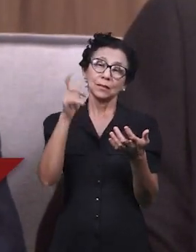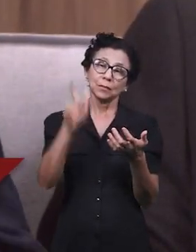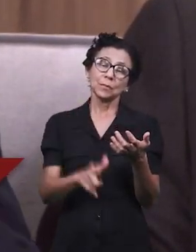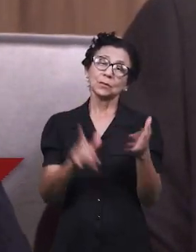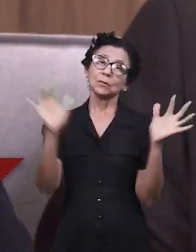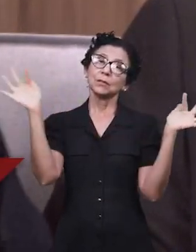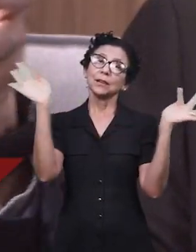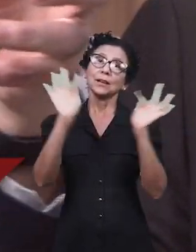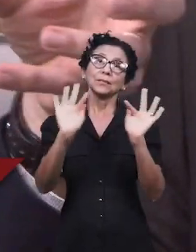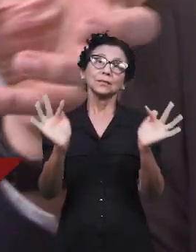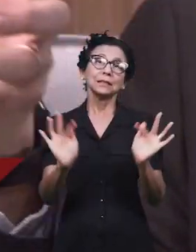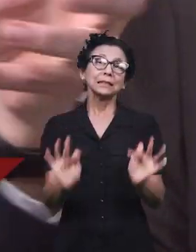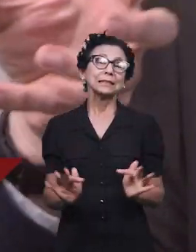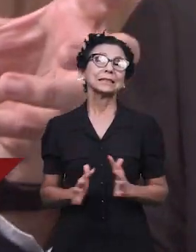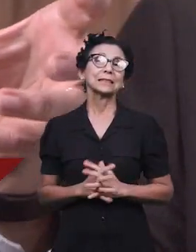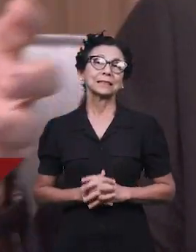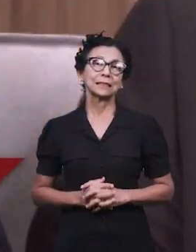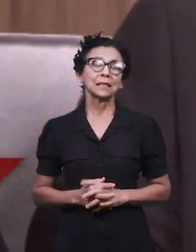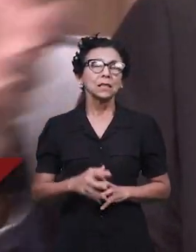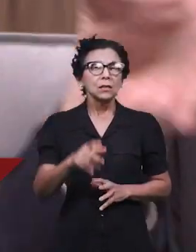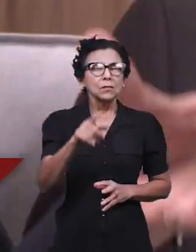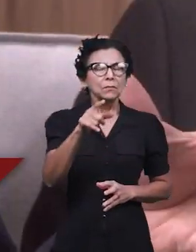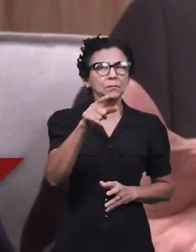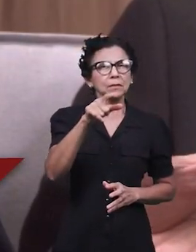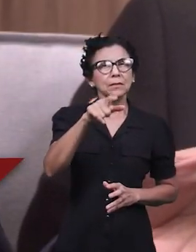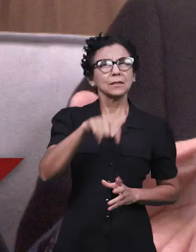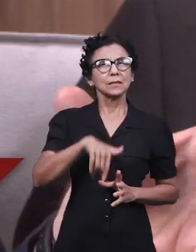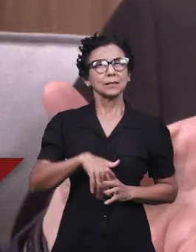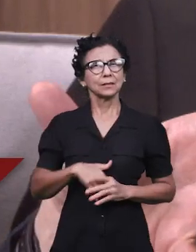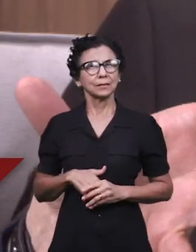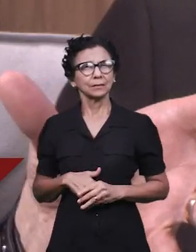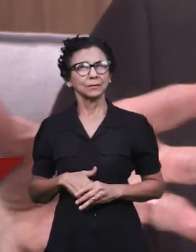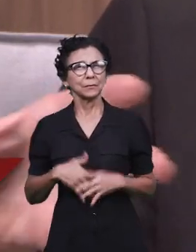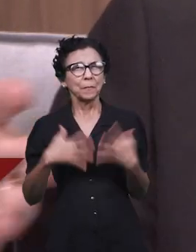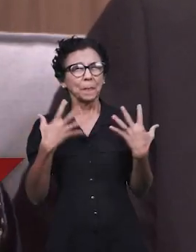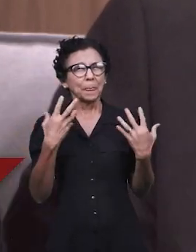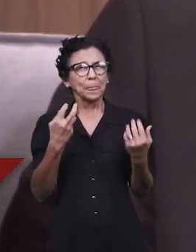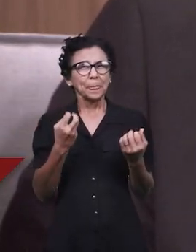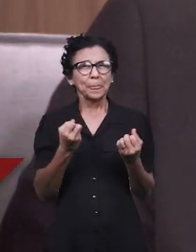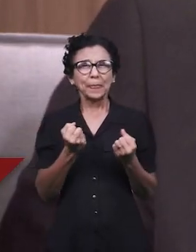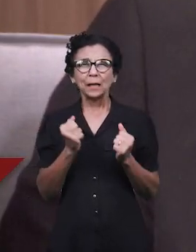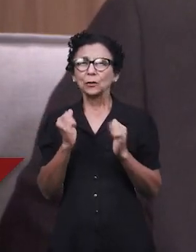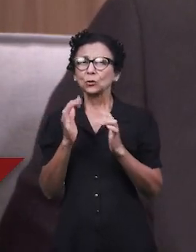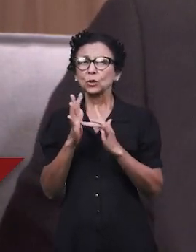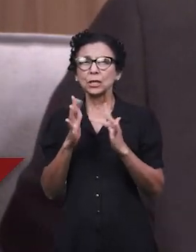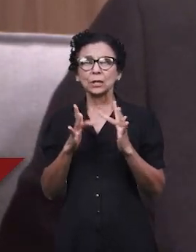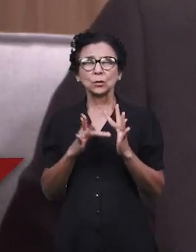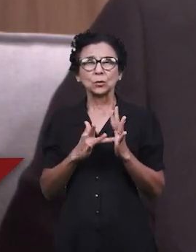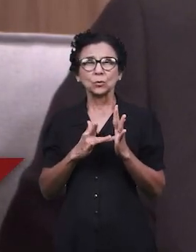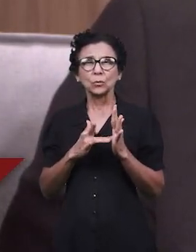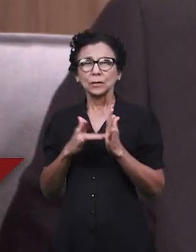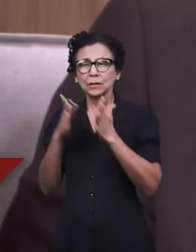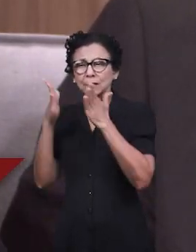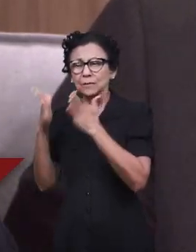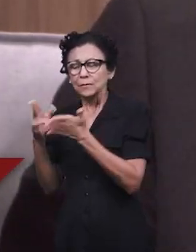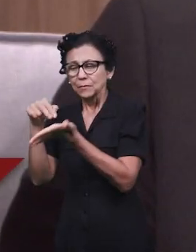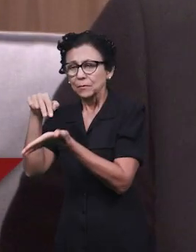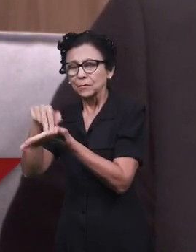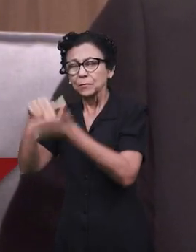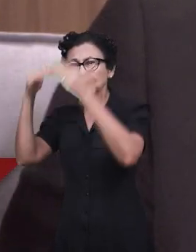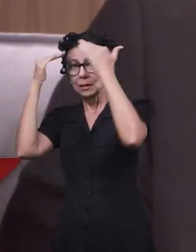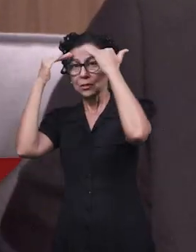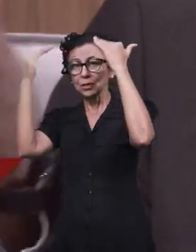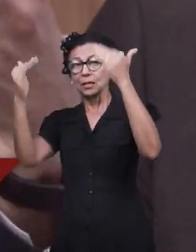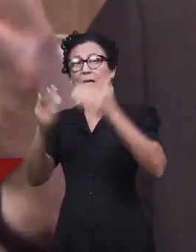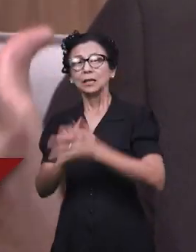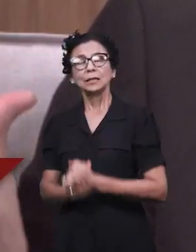Você aceitando o Senhor, estando na presença dele, a bem-aventurança é ser feliz,